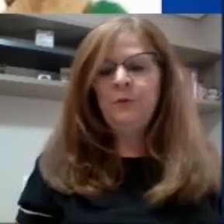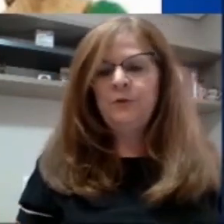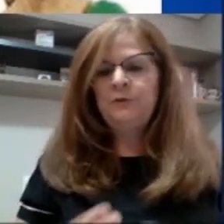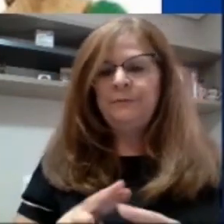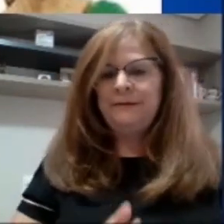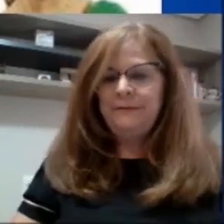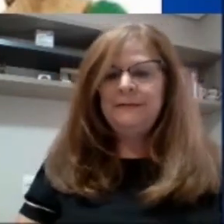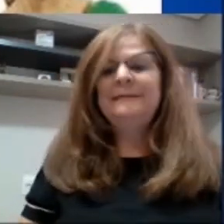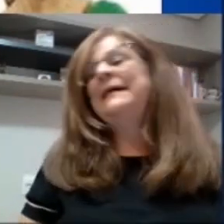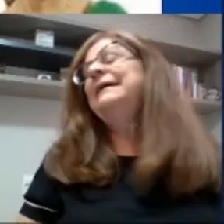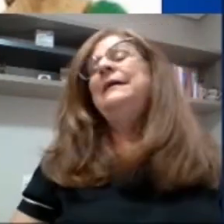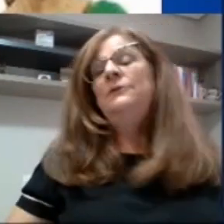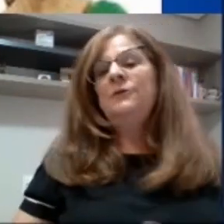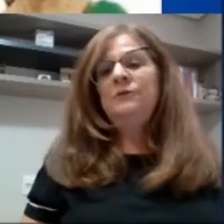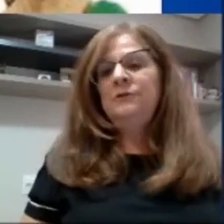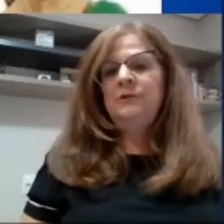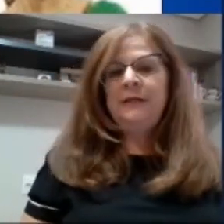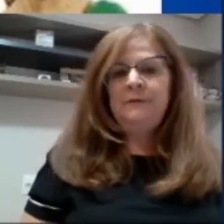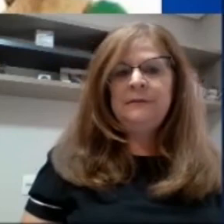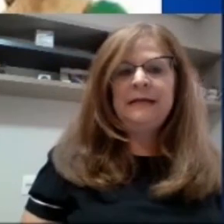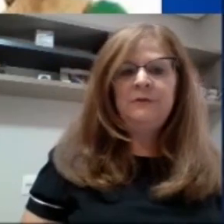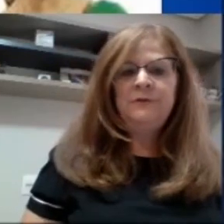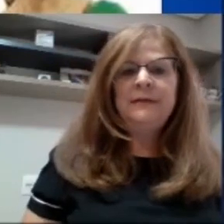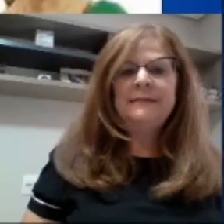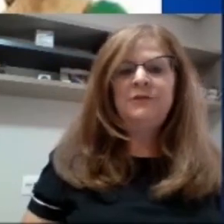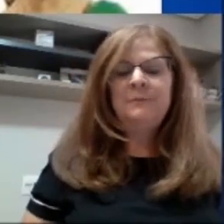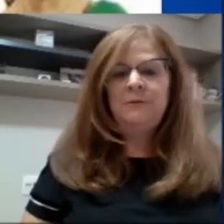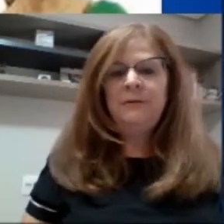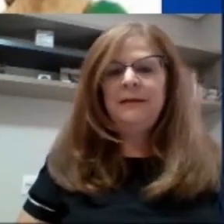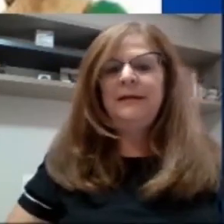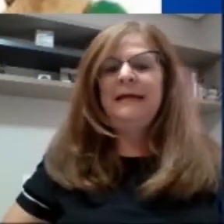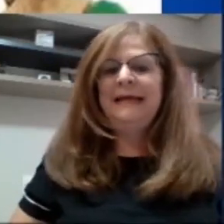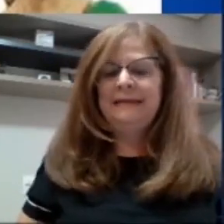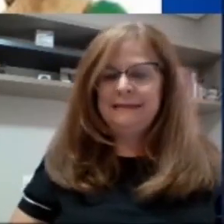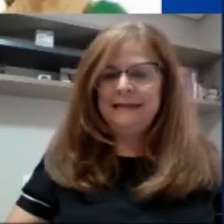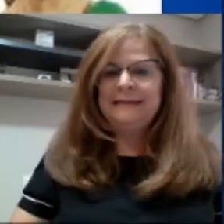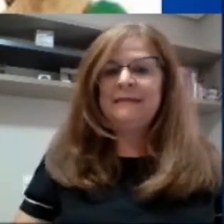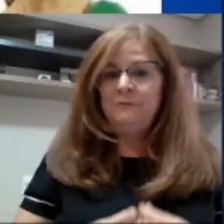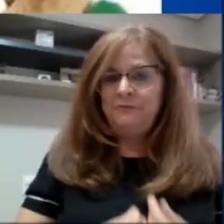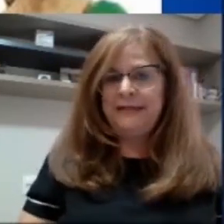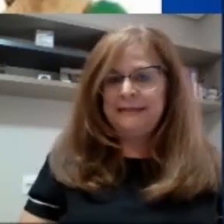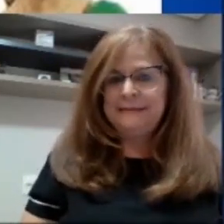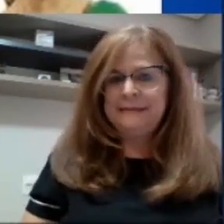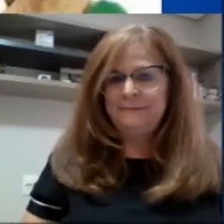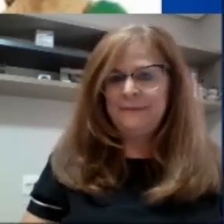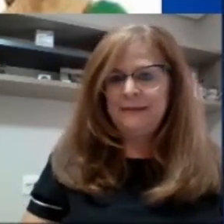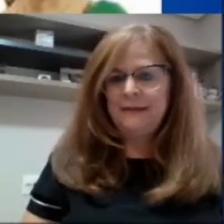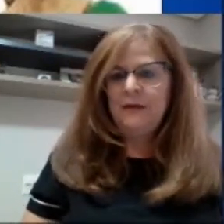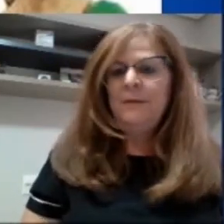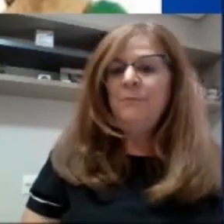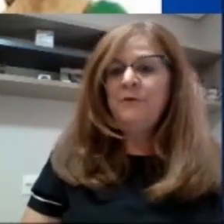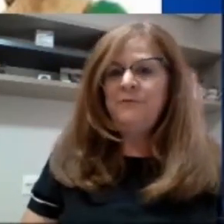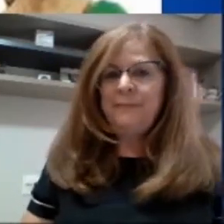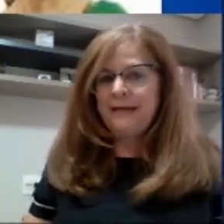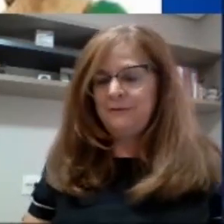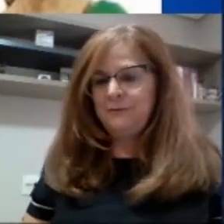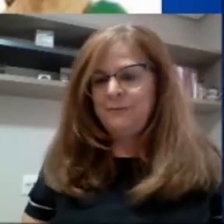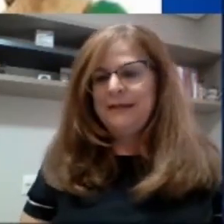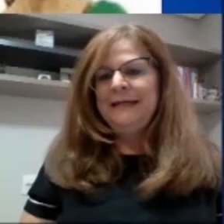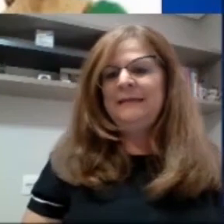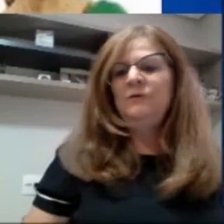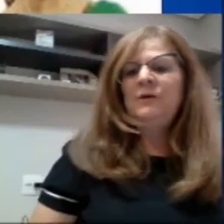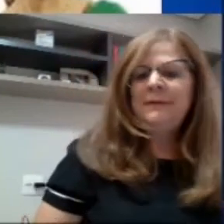para o outro, tá? Todos os jeitos que a configuração de mão, elas são feitas.